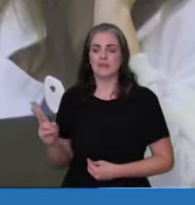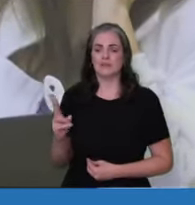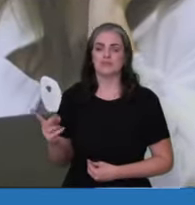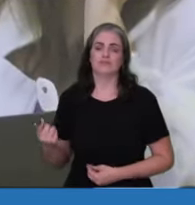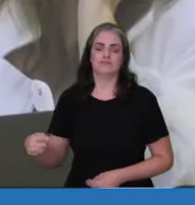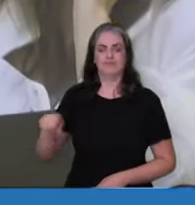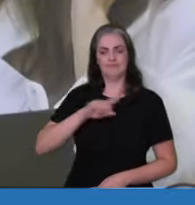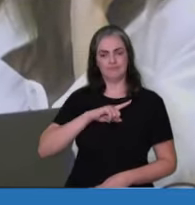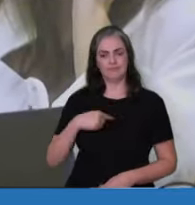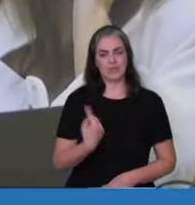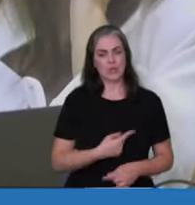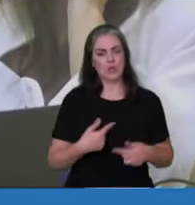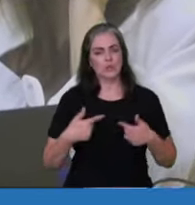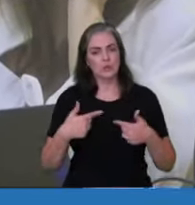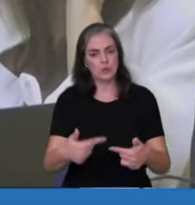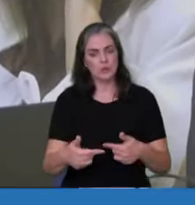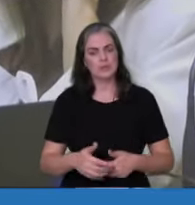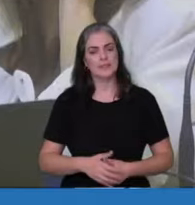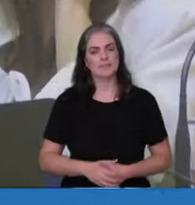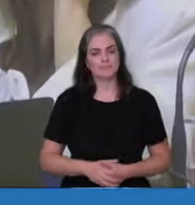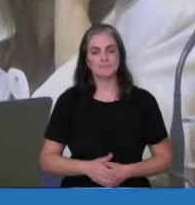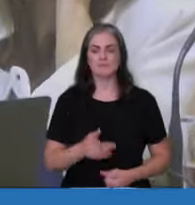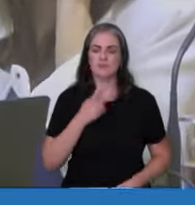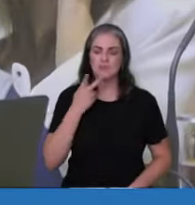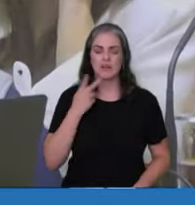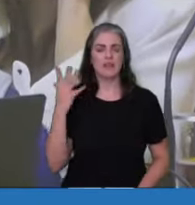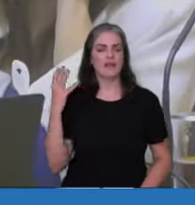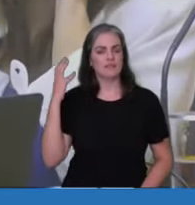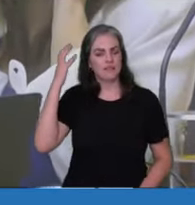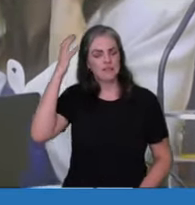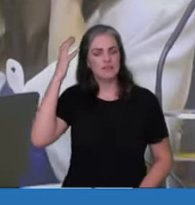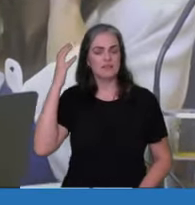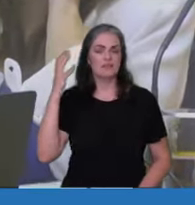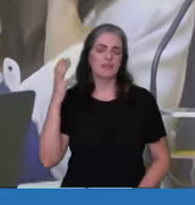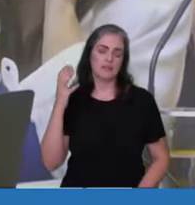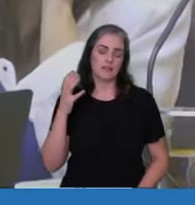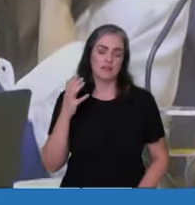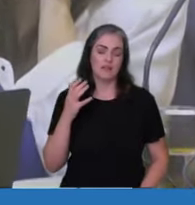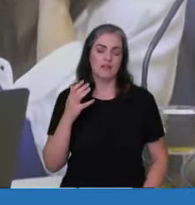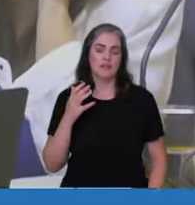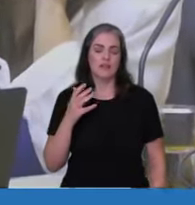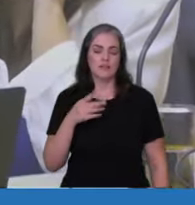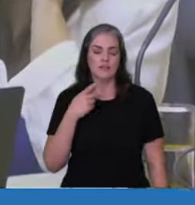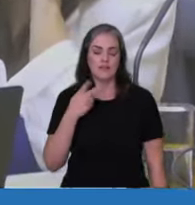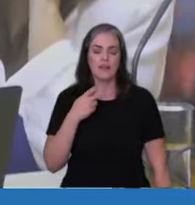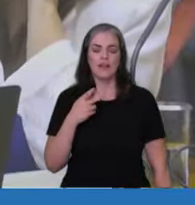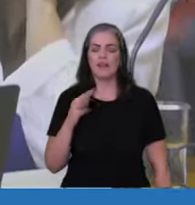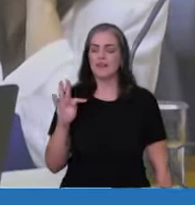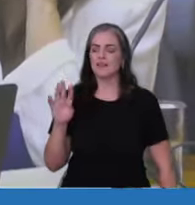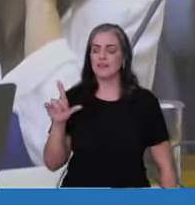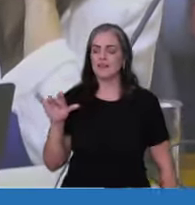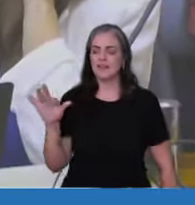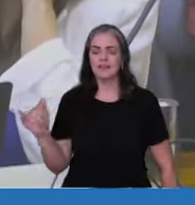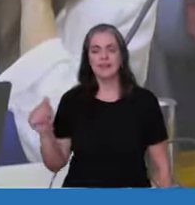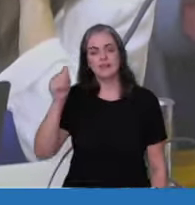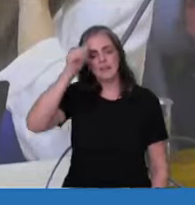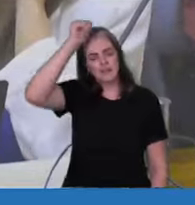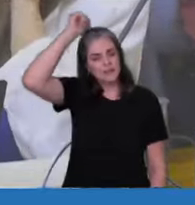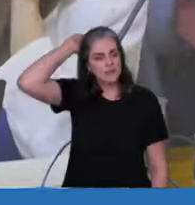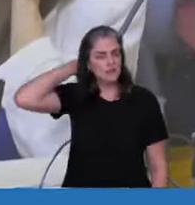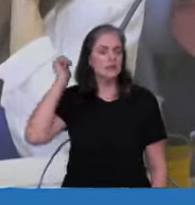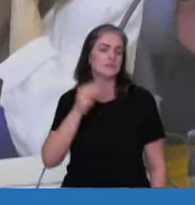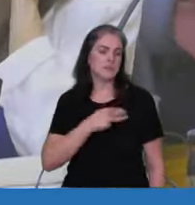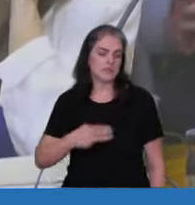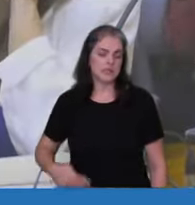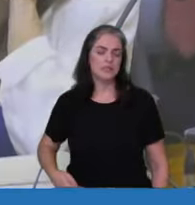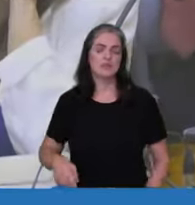Talíria, citando Aniele, citando ministra do governo Lula, Mônica Benício, sua